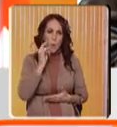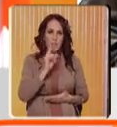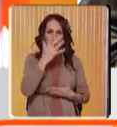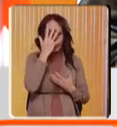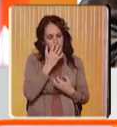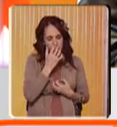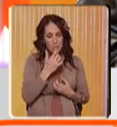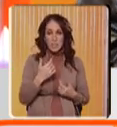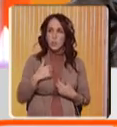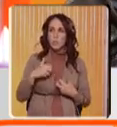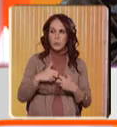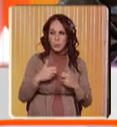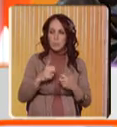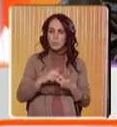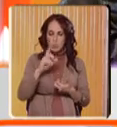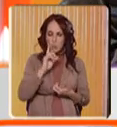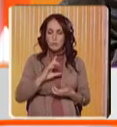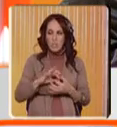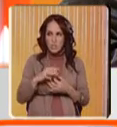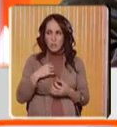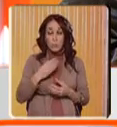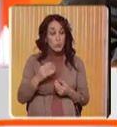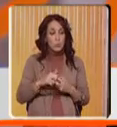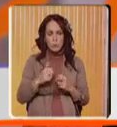problemas com as mulheres com quem lido. Vá.